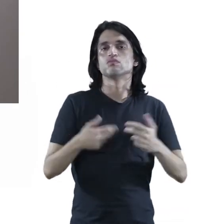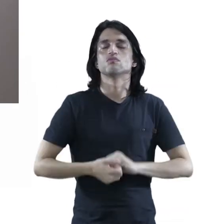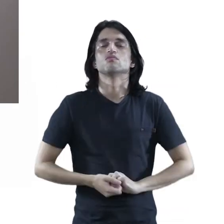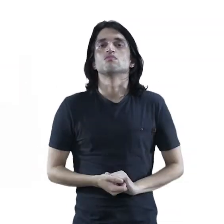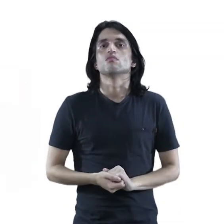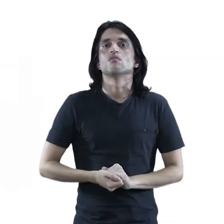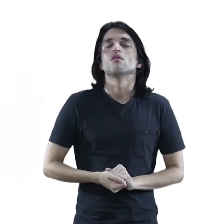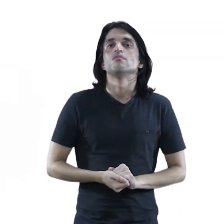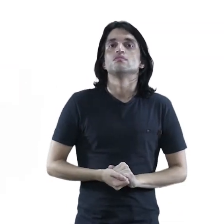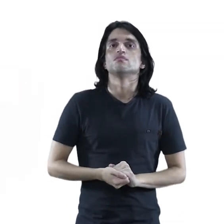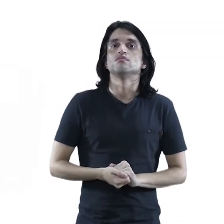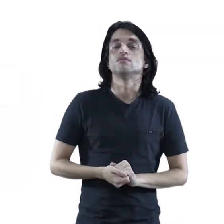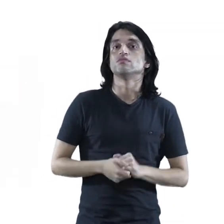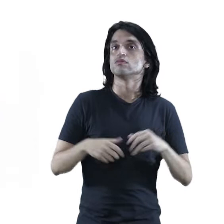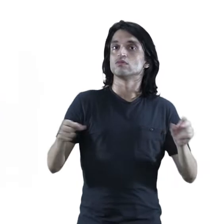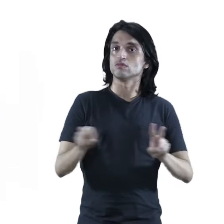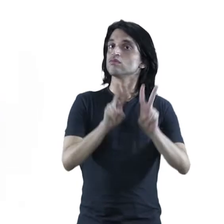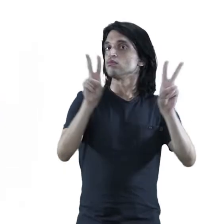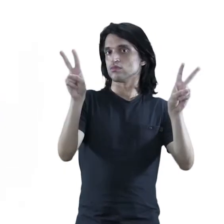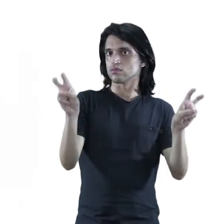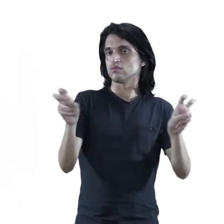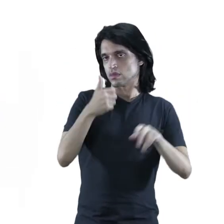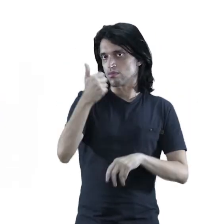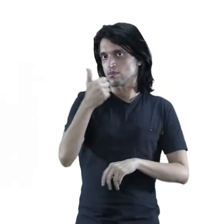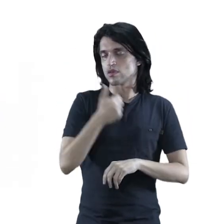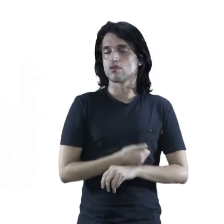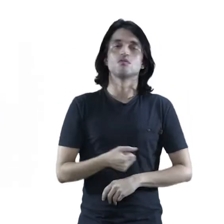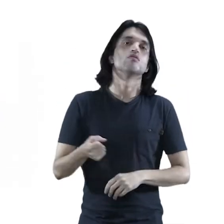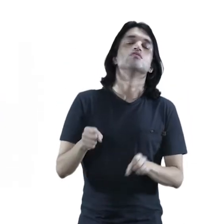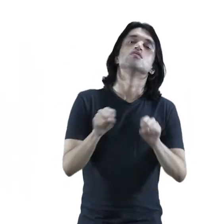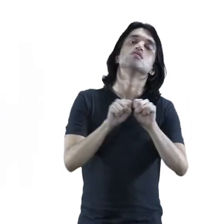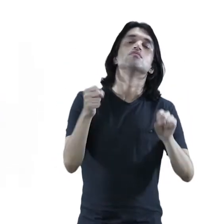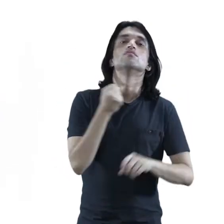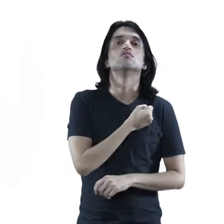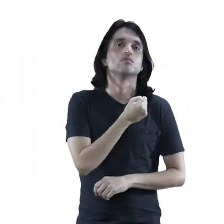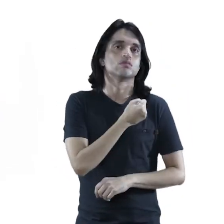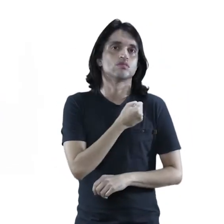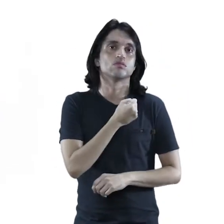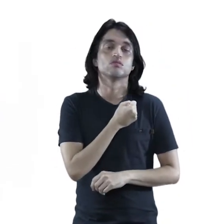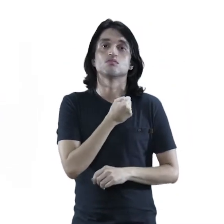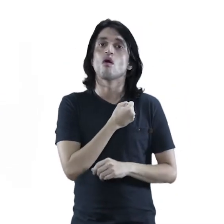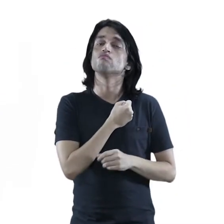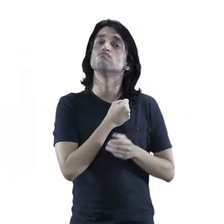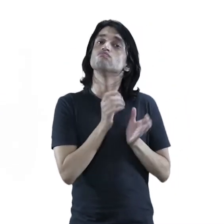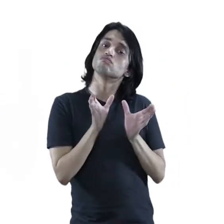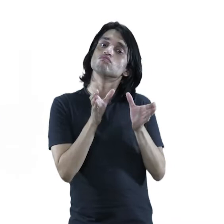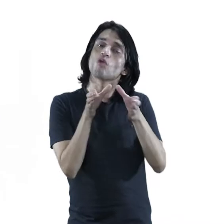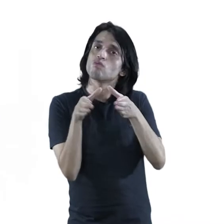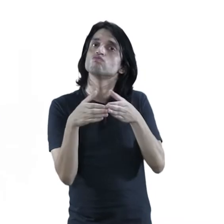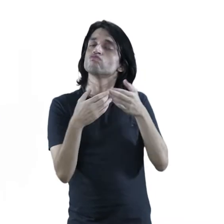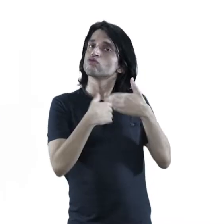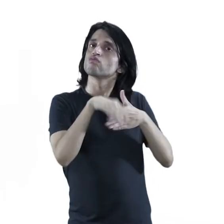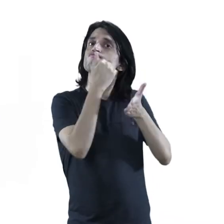quadriláteros. Nossa primeira abordagem é sobre sistemas de numeração. O sistema de numeração é formado por um conjunto